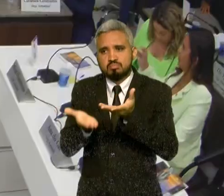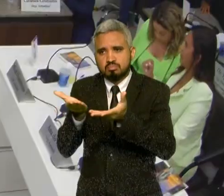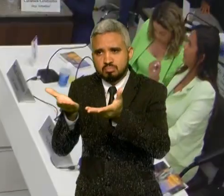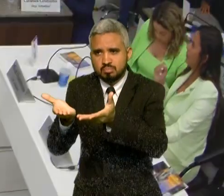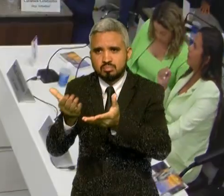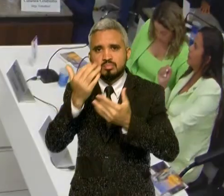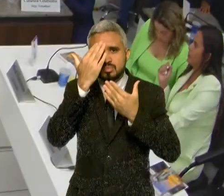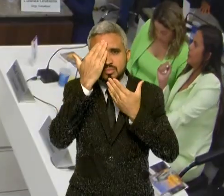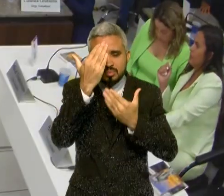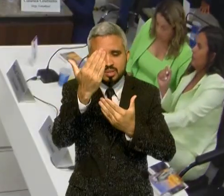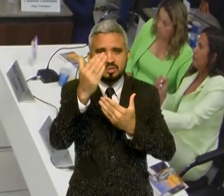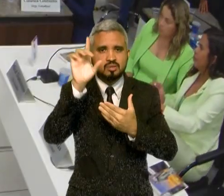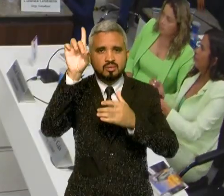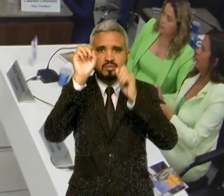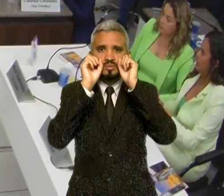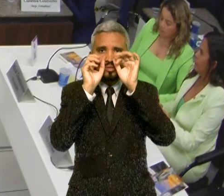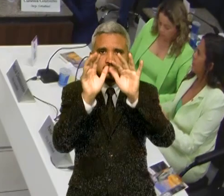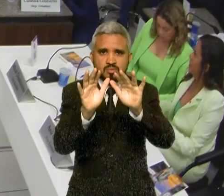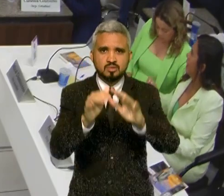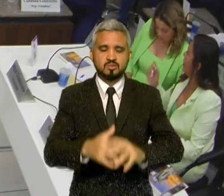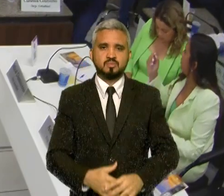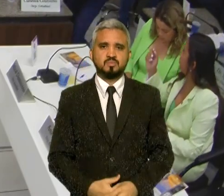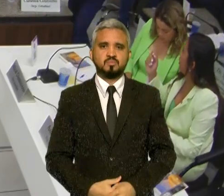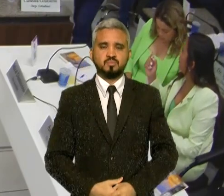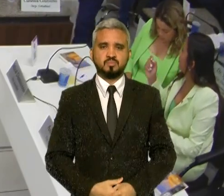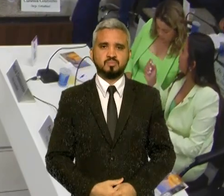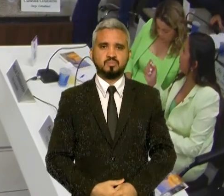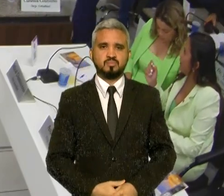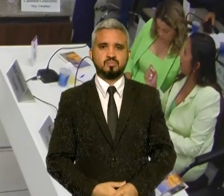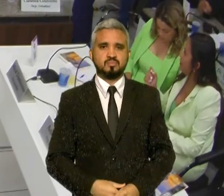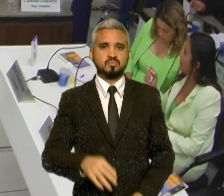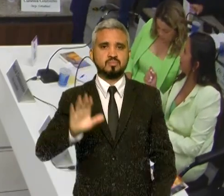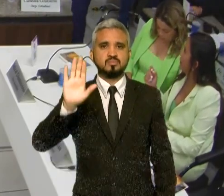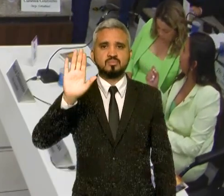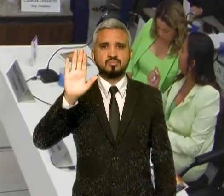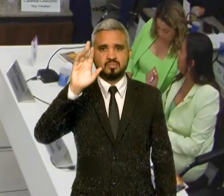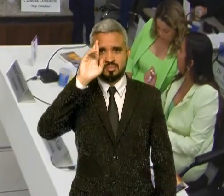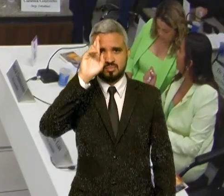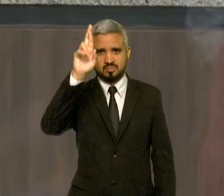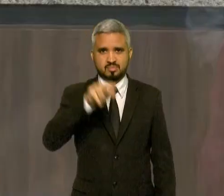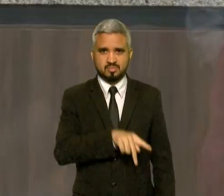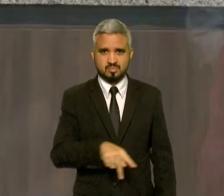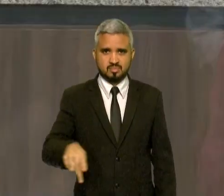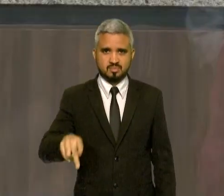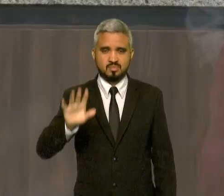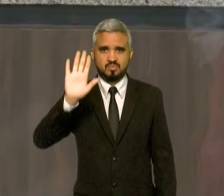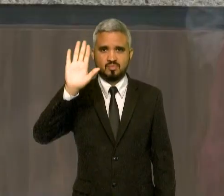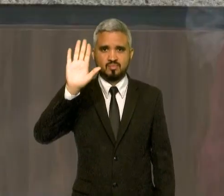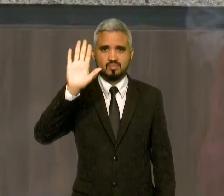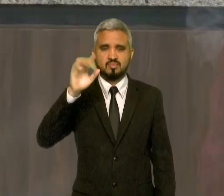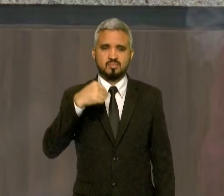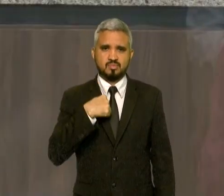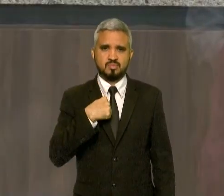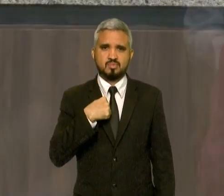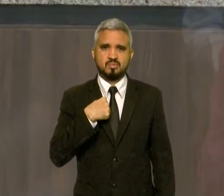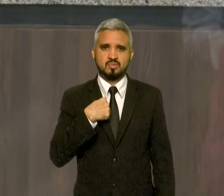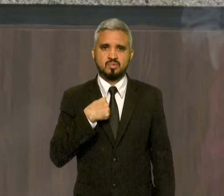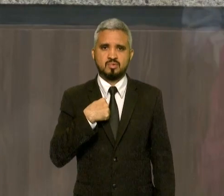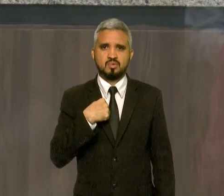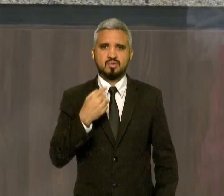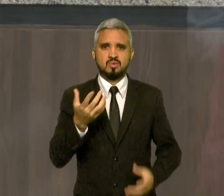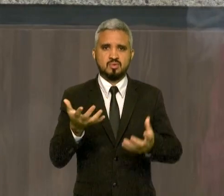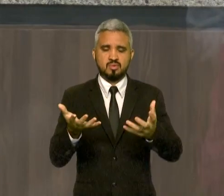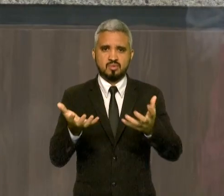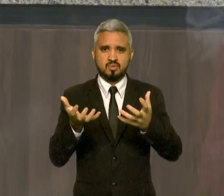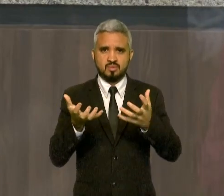presidente. Senhora presidente. Com a fala. Senhora presidente, eu gostaria que Vossa